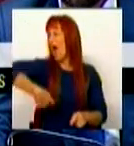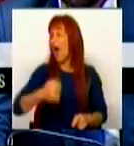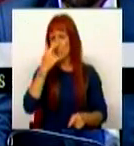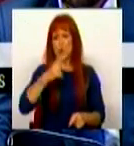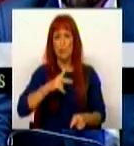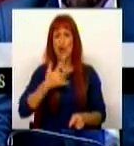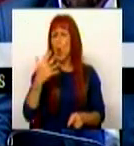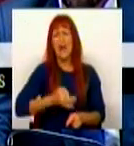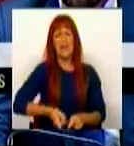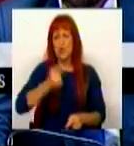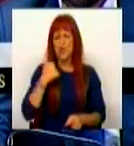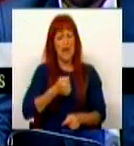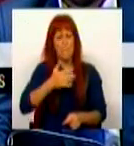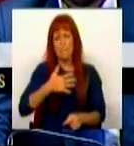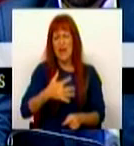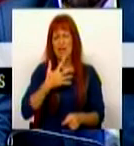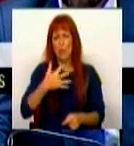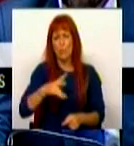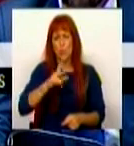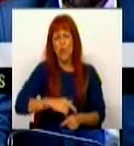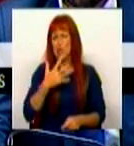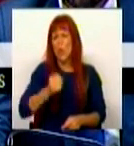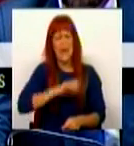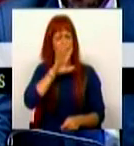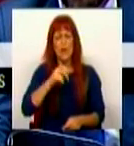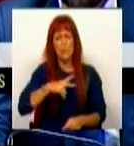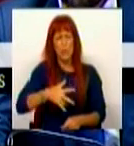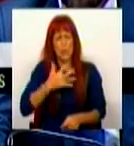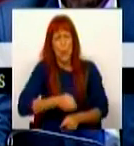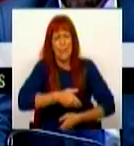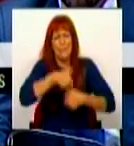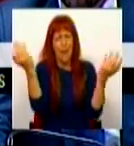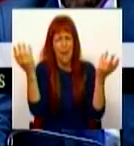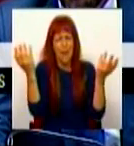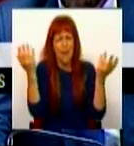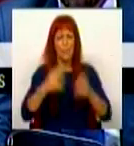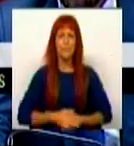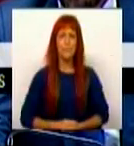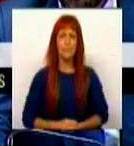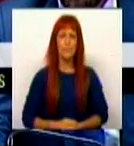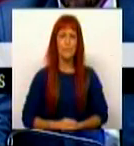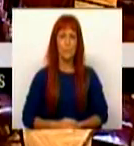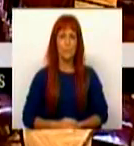portugueses, não acreditaram nas empresas portuguesas, não acreditaram nas famílias portuguesas.